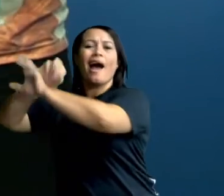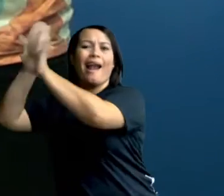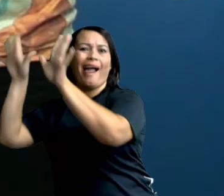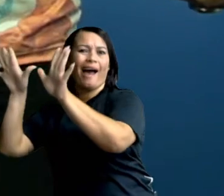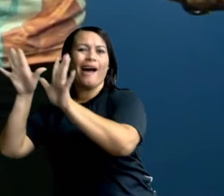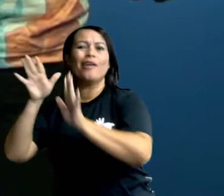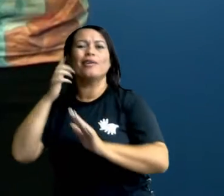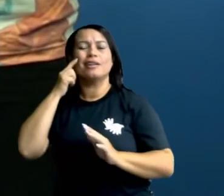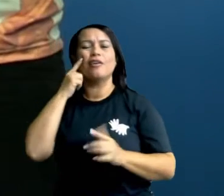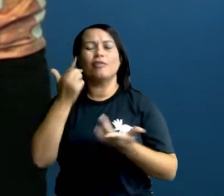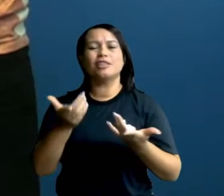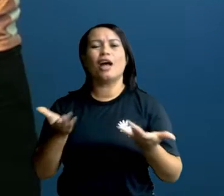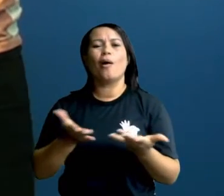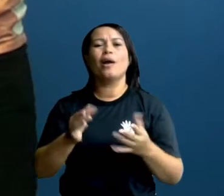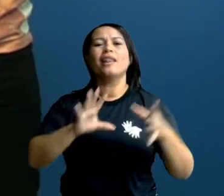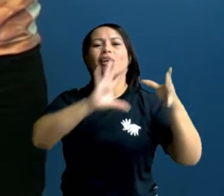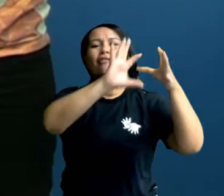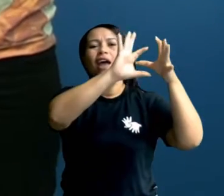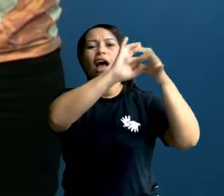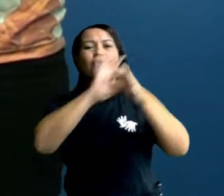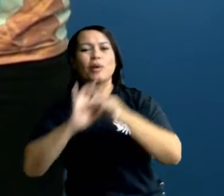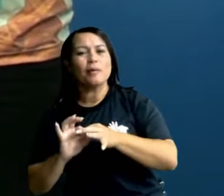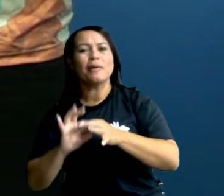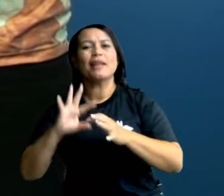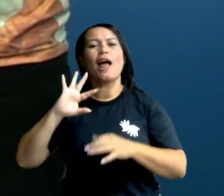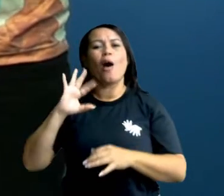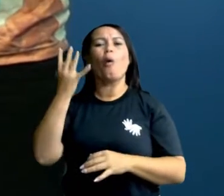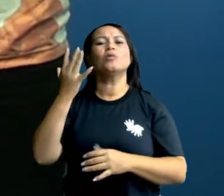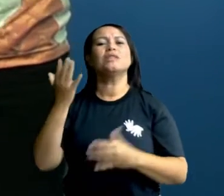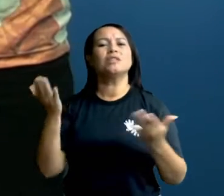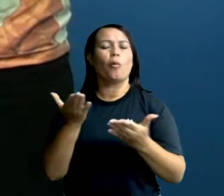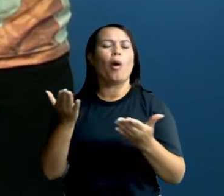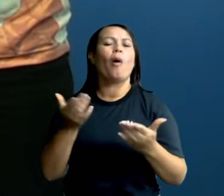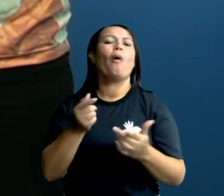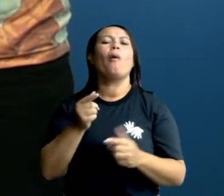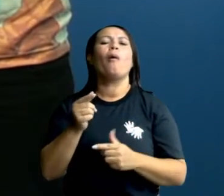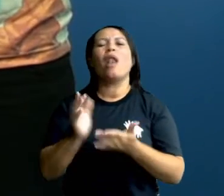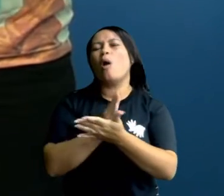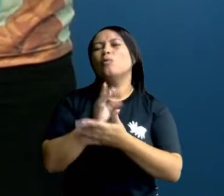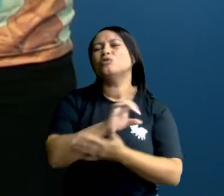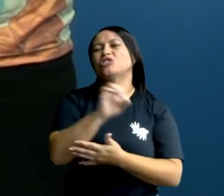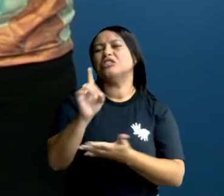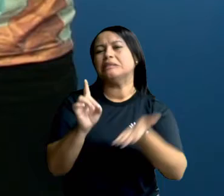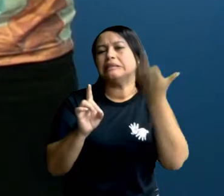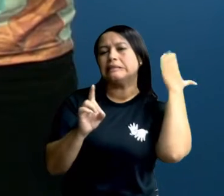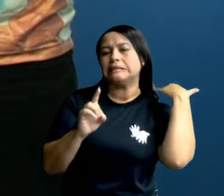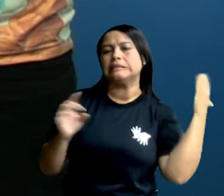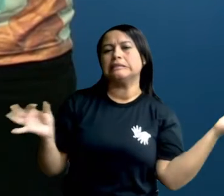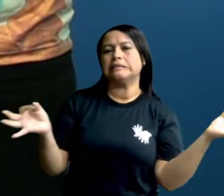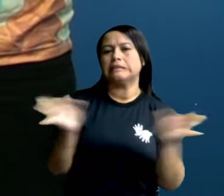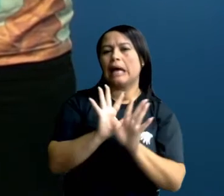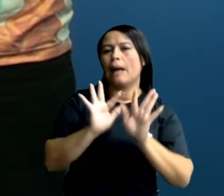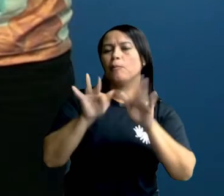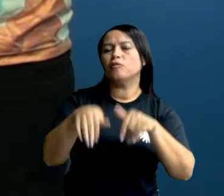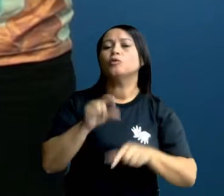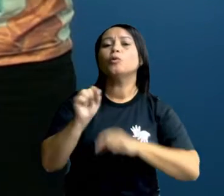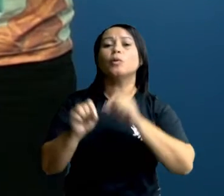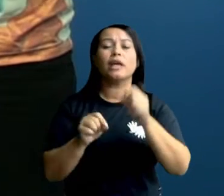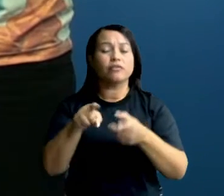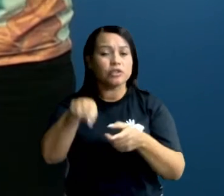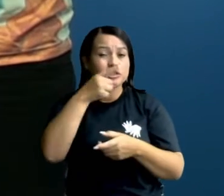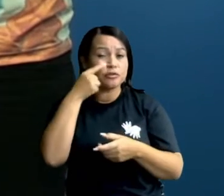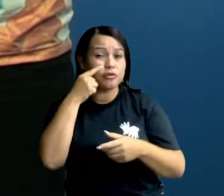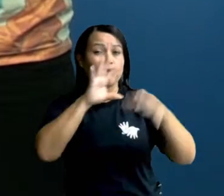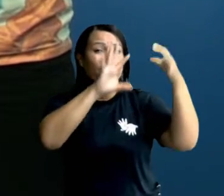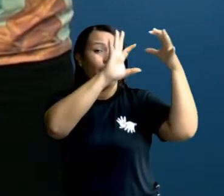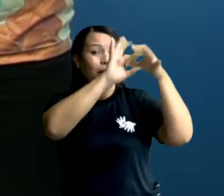passou por uma Olimpíada, né? A Olimpíada acabou alguns dias atrás, e a gente, assim, que acompanhou a